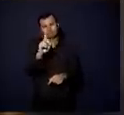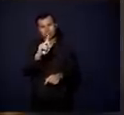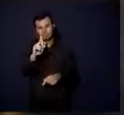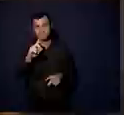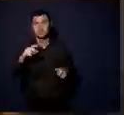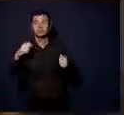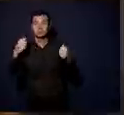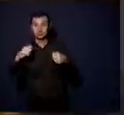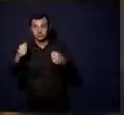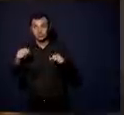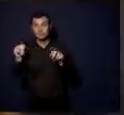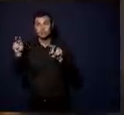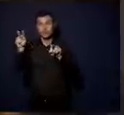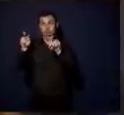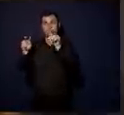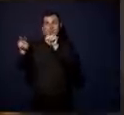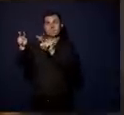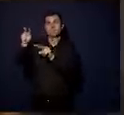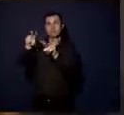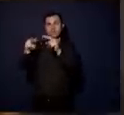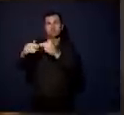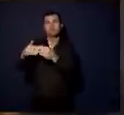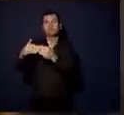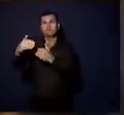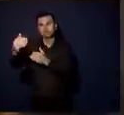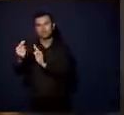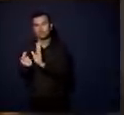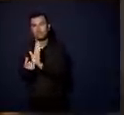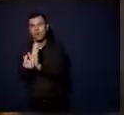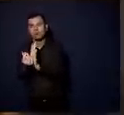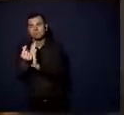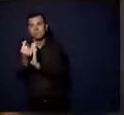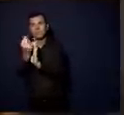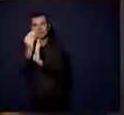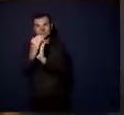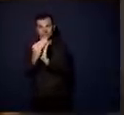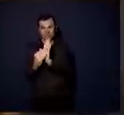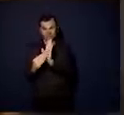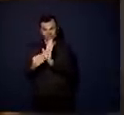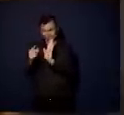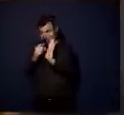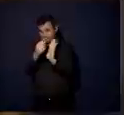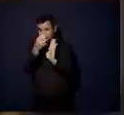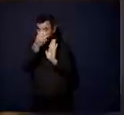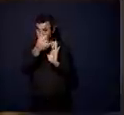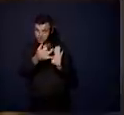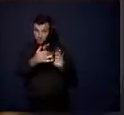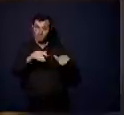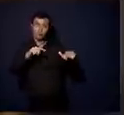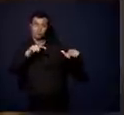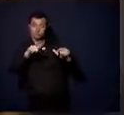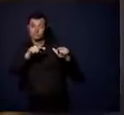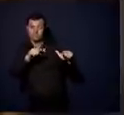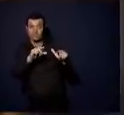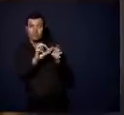trabalhada para se ter dentro do orçamento como você é um trabalho conjunto né Principalmente né